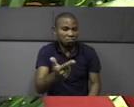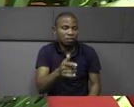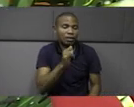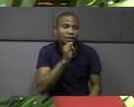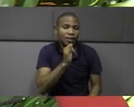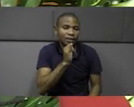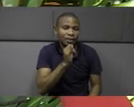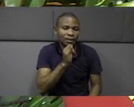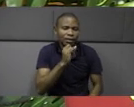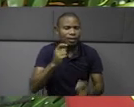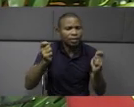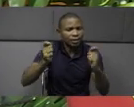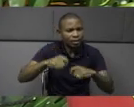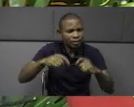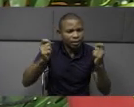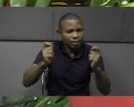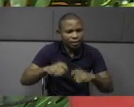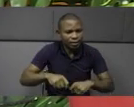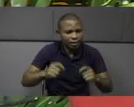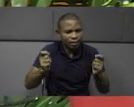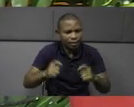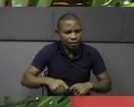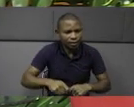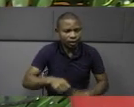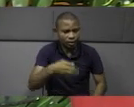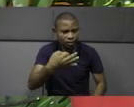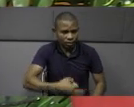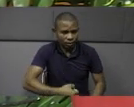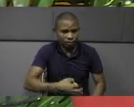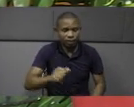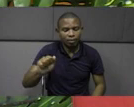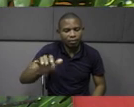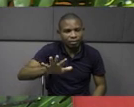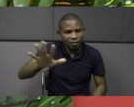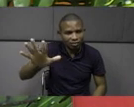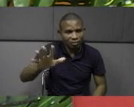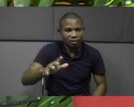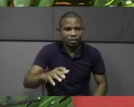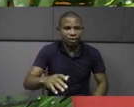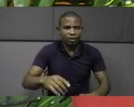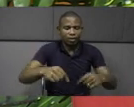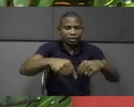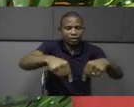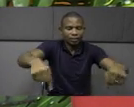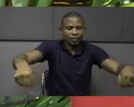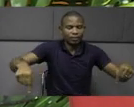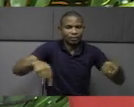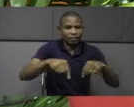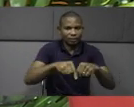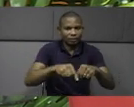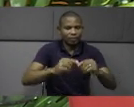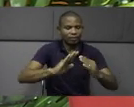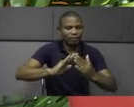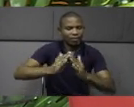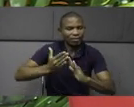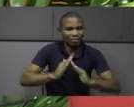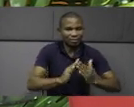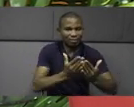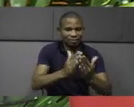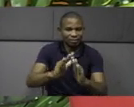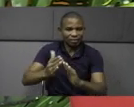possibilidade concreta de transformação da favela dos loteamentos precários em cidade